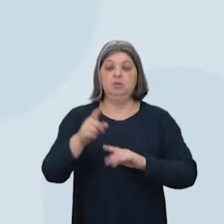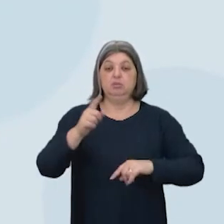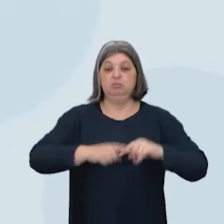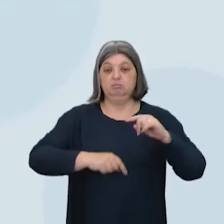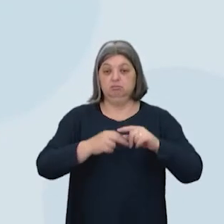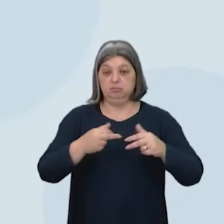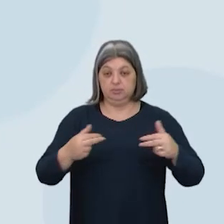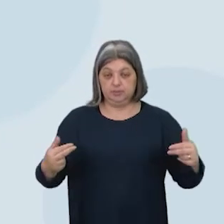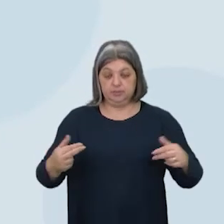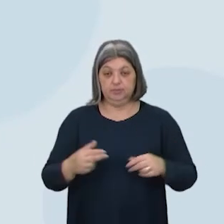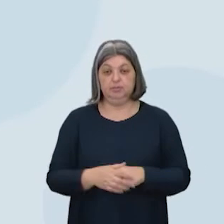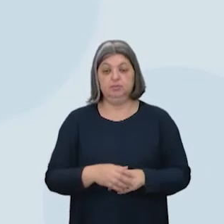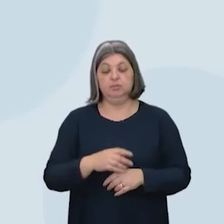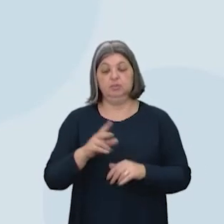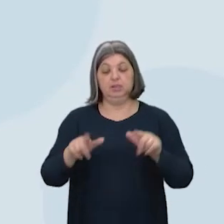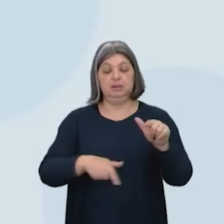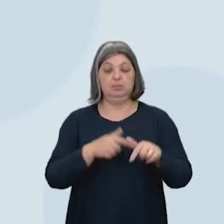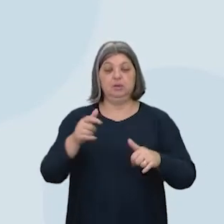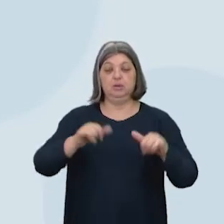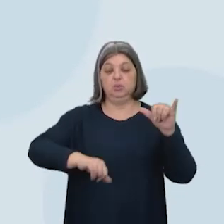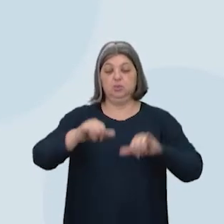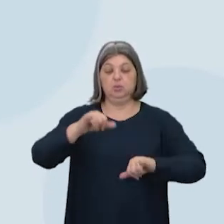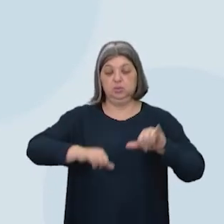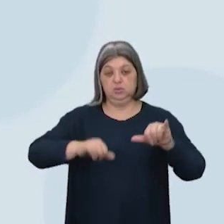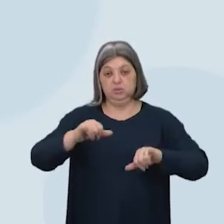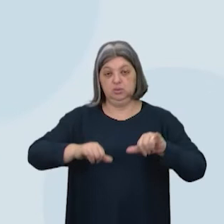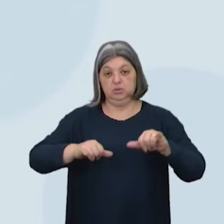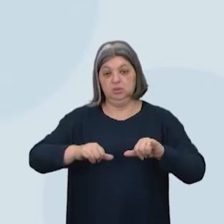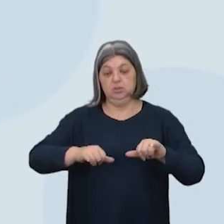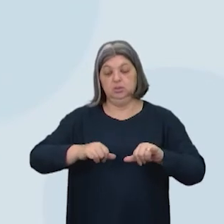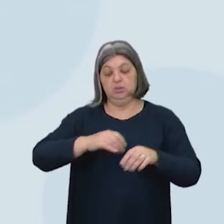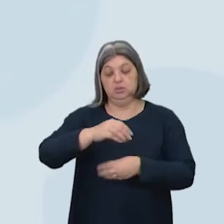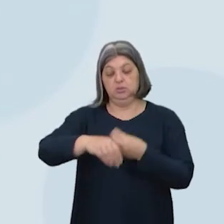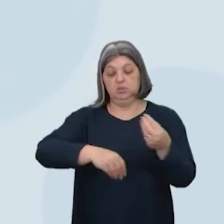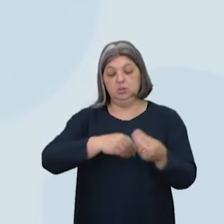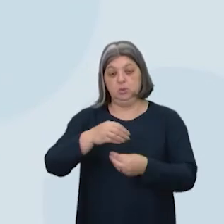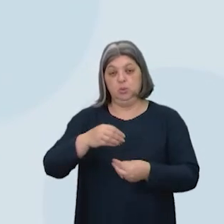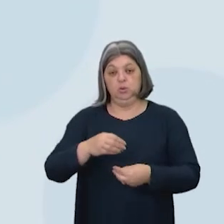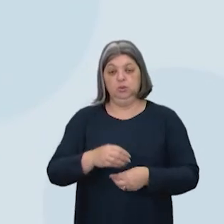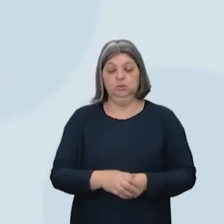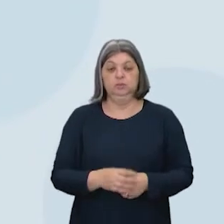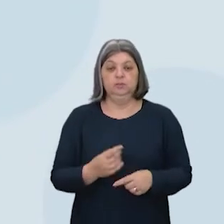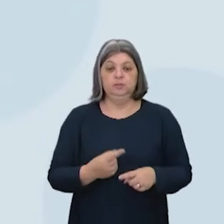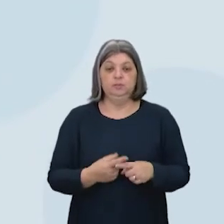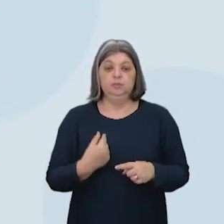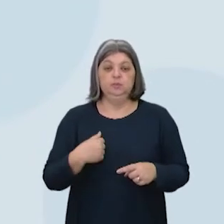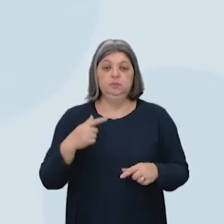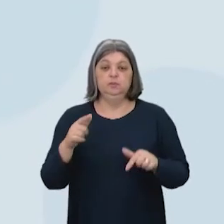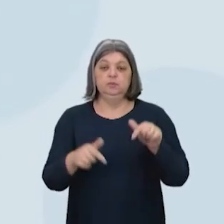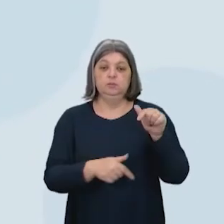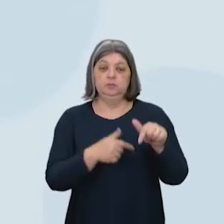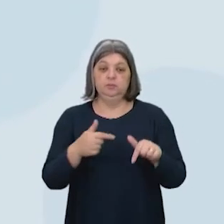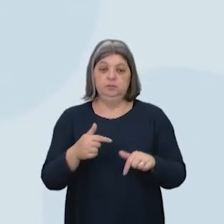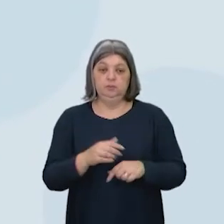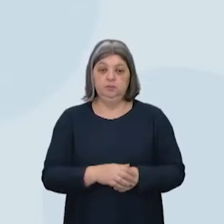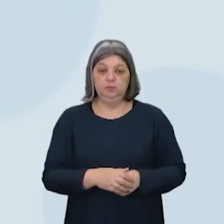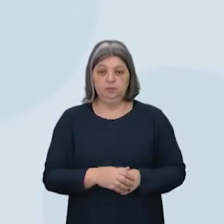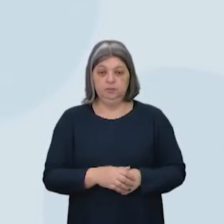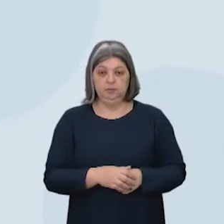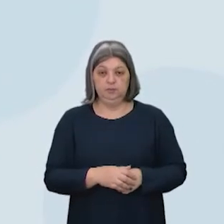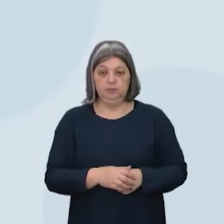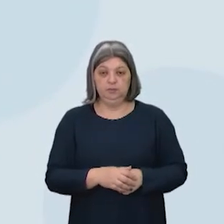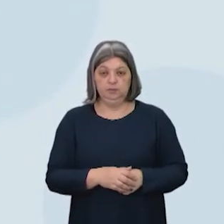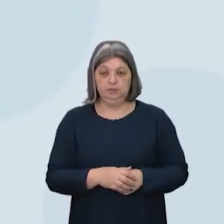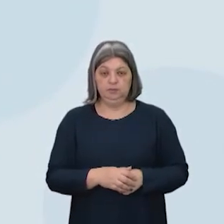com uma substância química, títulos, datas de cada ensaio, anotações do trabalho, além de comentários sobre